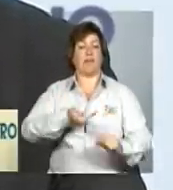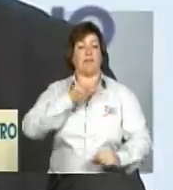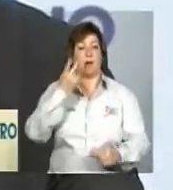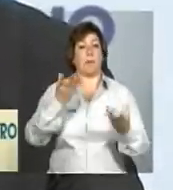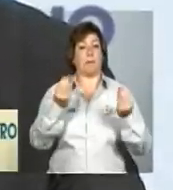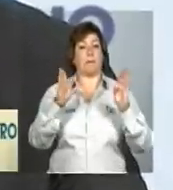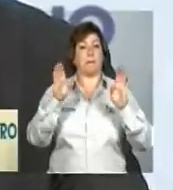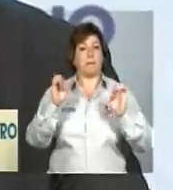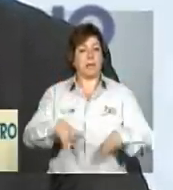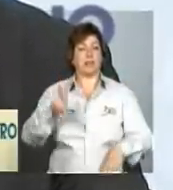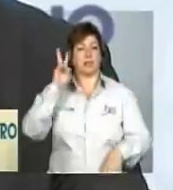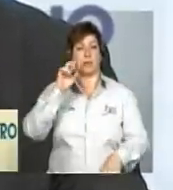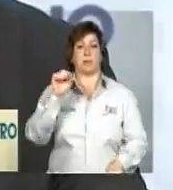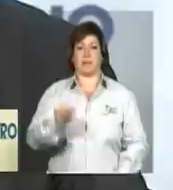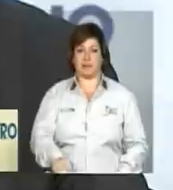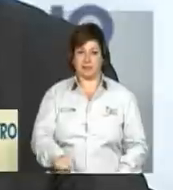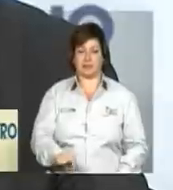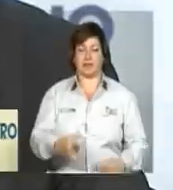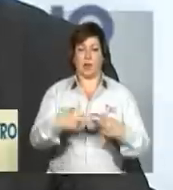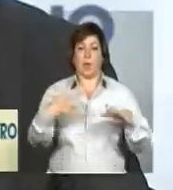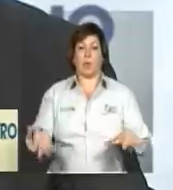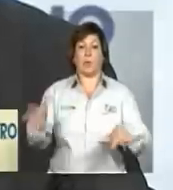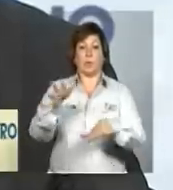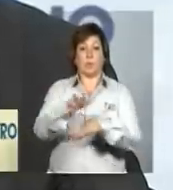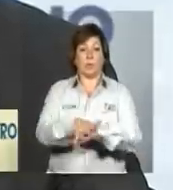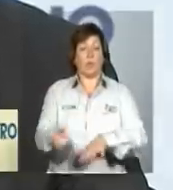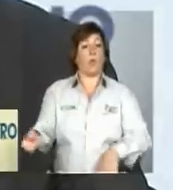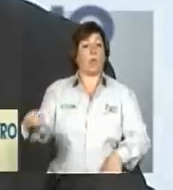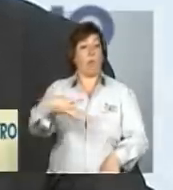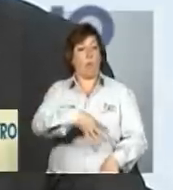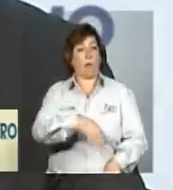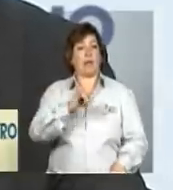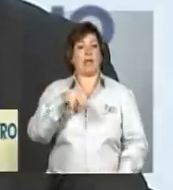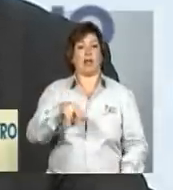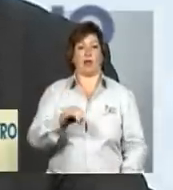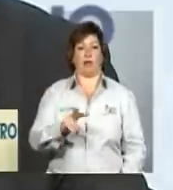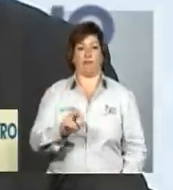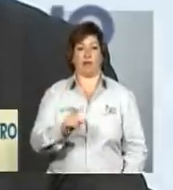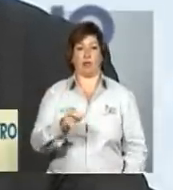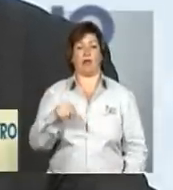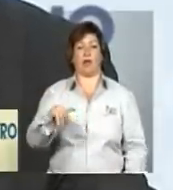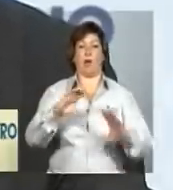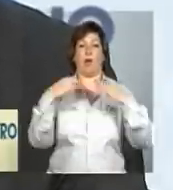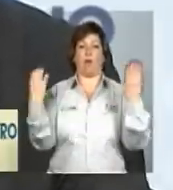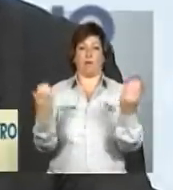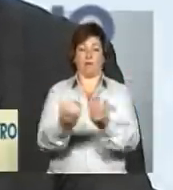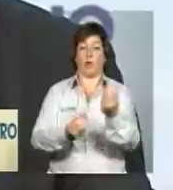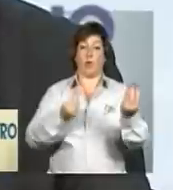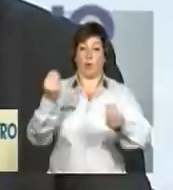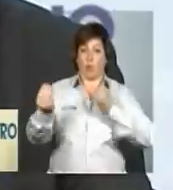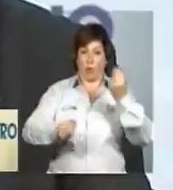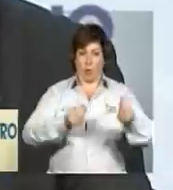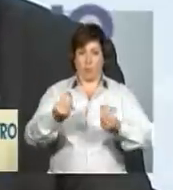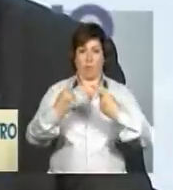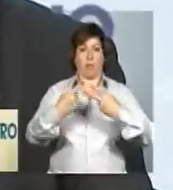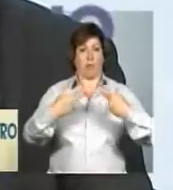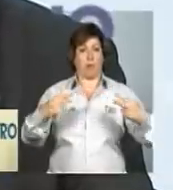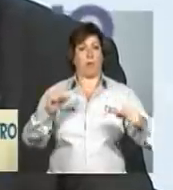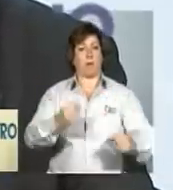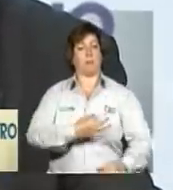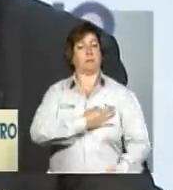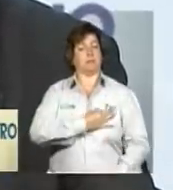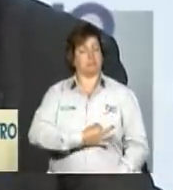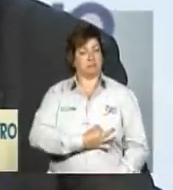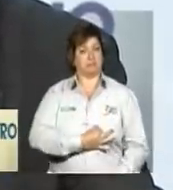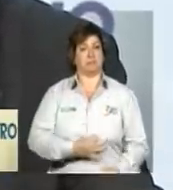essa característica inclusiva e inovadora da conferência como sendo uma característica que merece